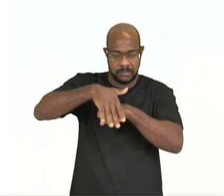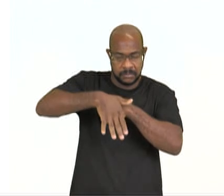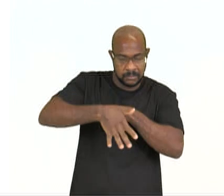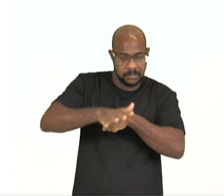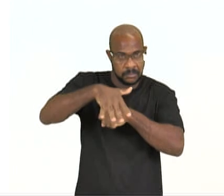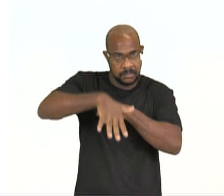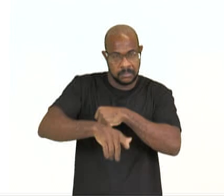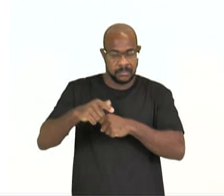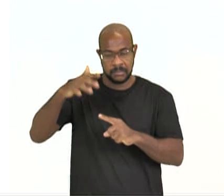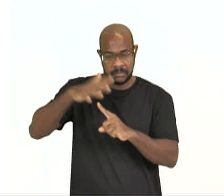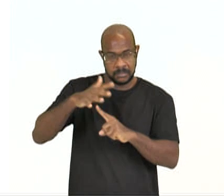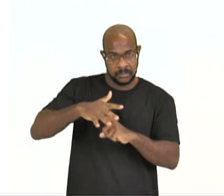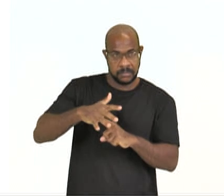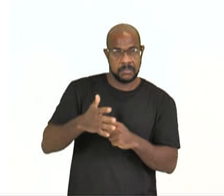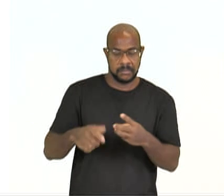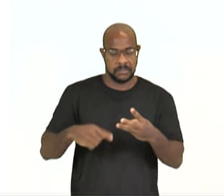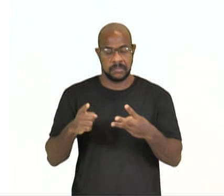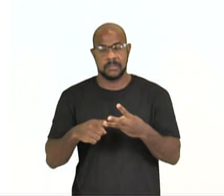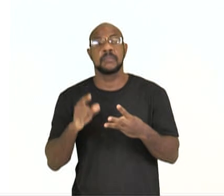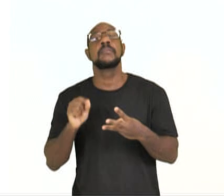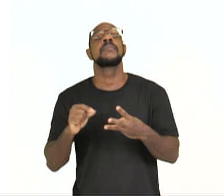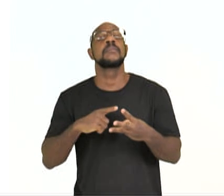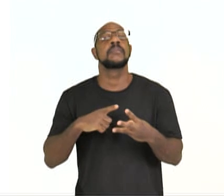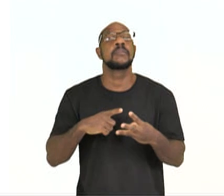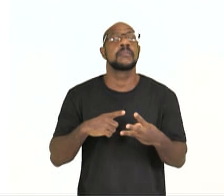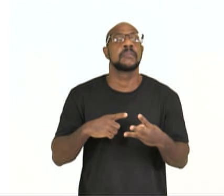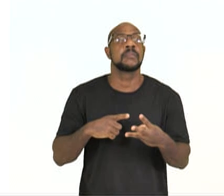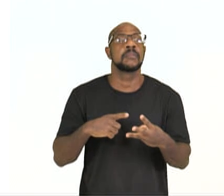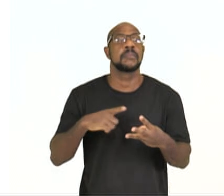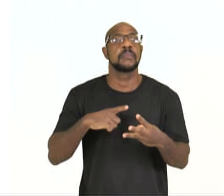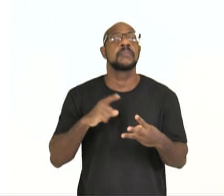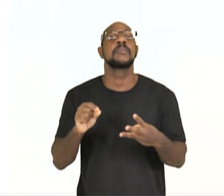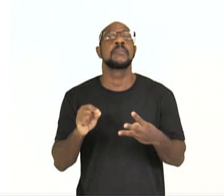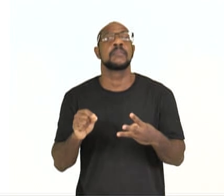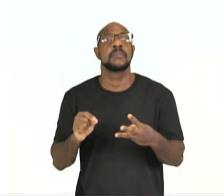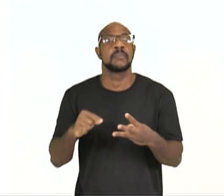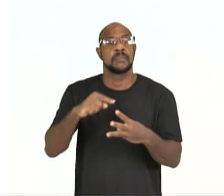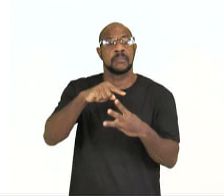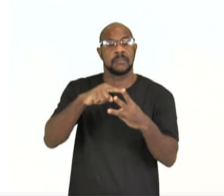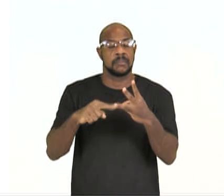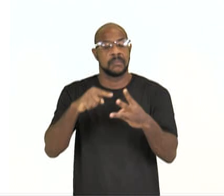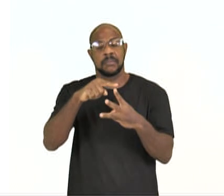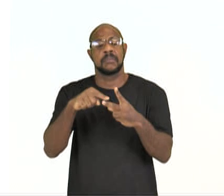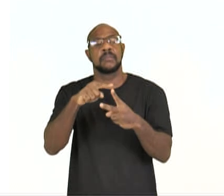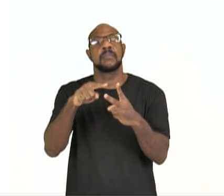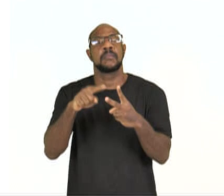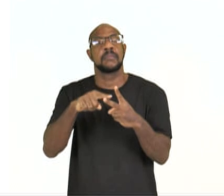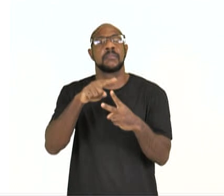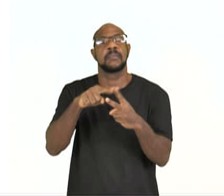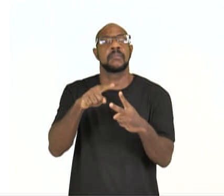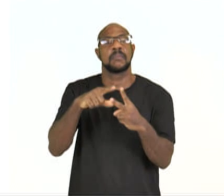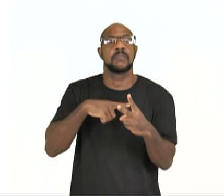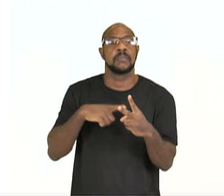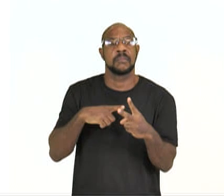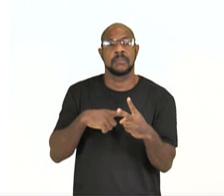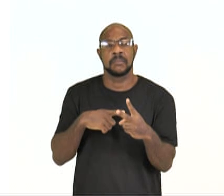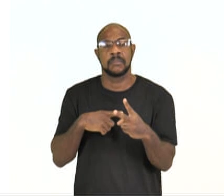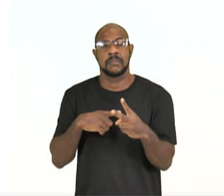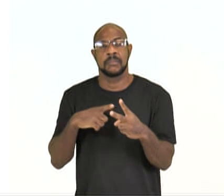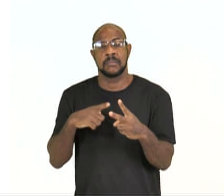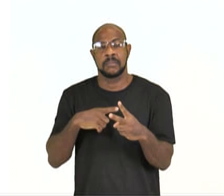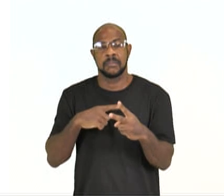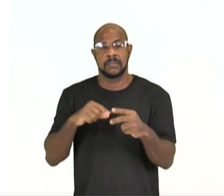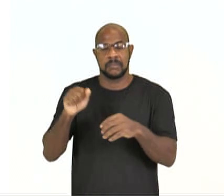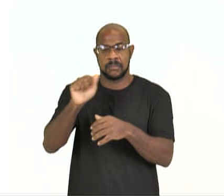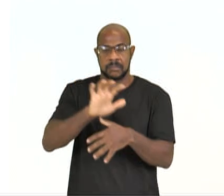Bacia do Paraná e, entre eles, o que, que nós temos entre essas duas formações aqui no nosso estado, que estava ali destacada